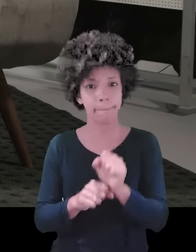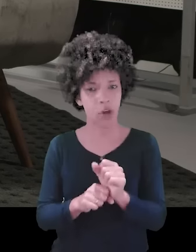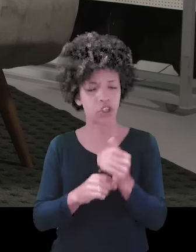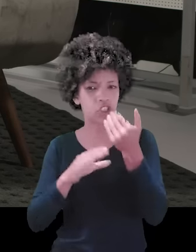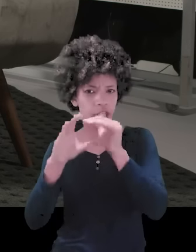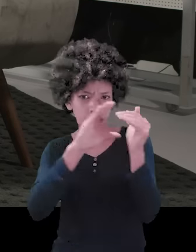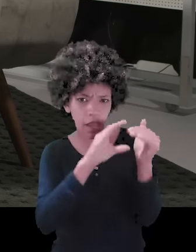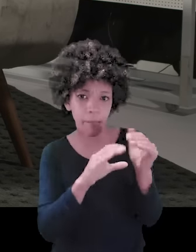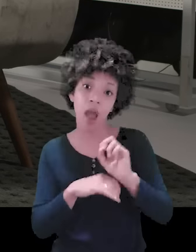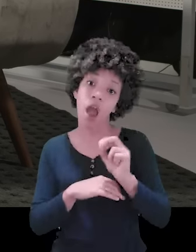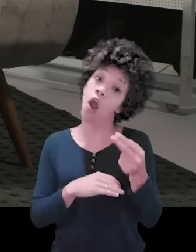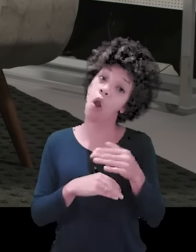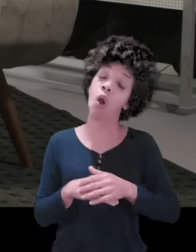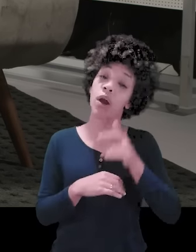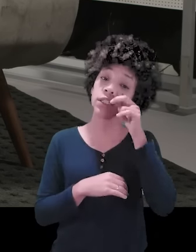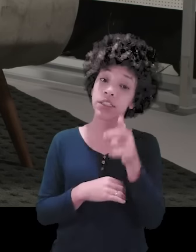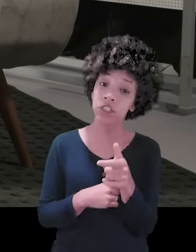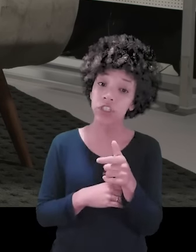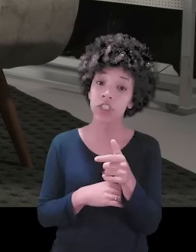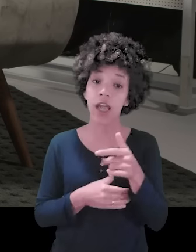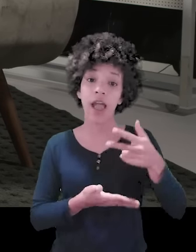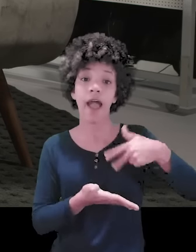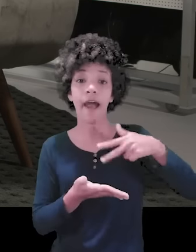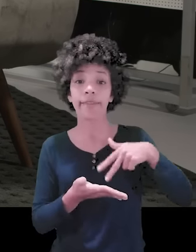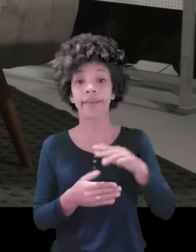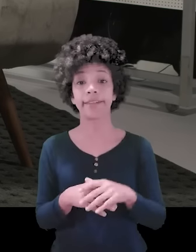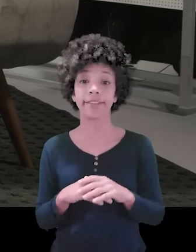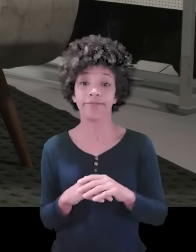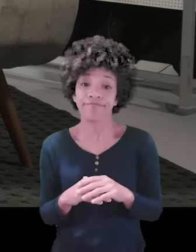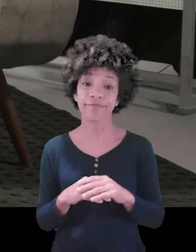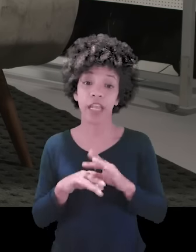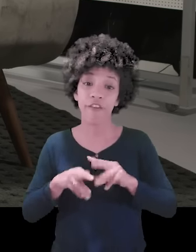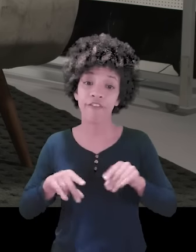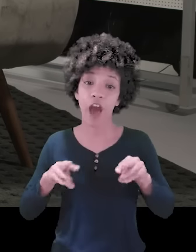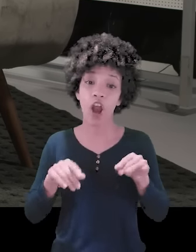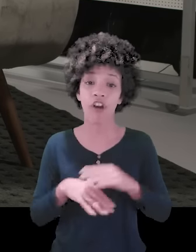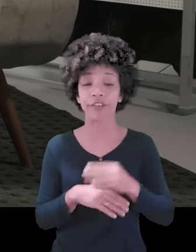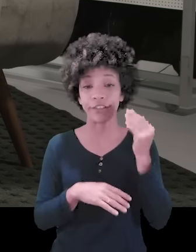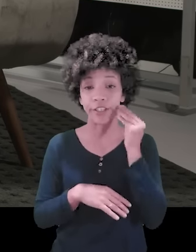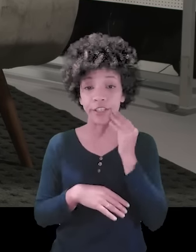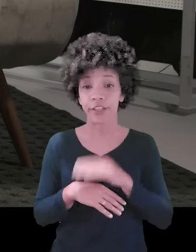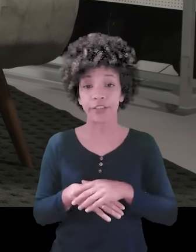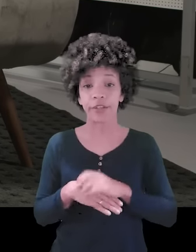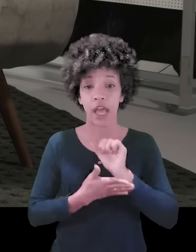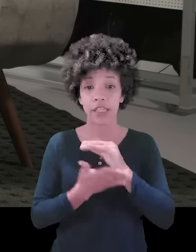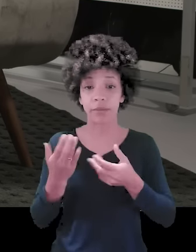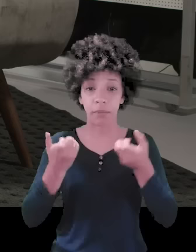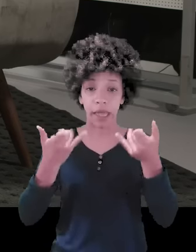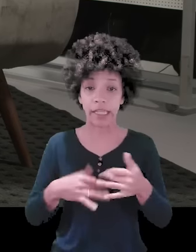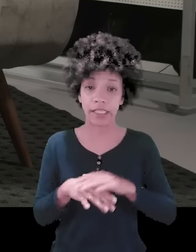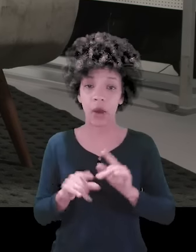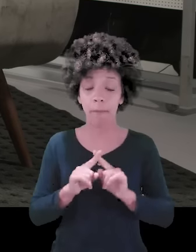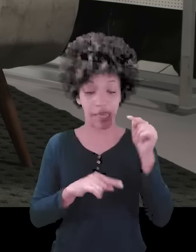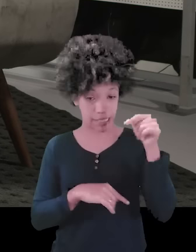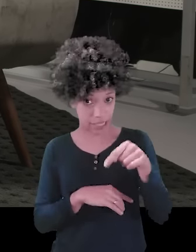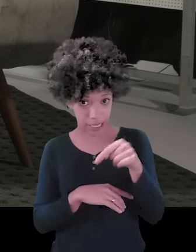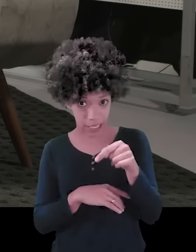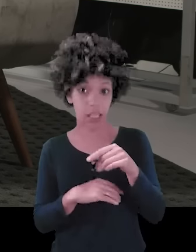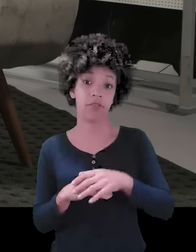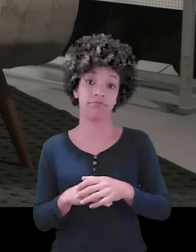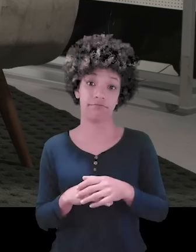encaminhar ou você pode assistir a dança da farofa e fica tentando fazer o tutorial mas eu acho que esse daqui